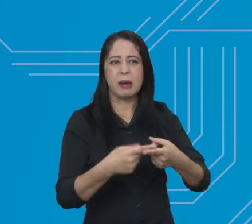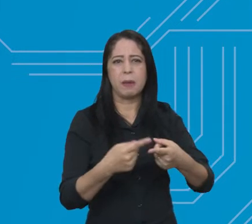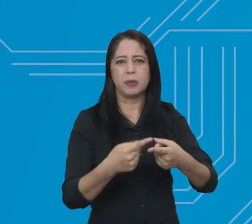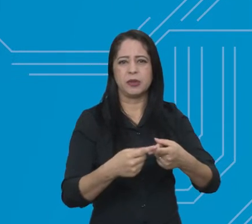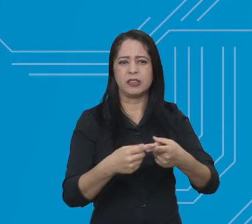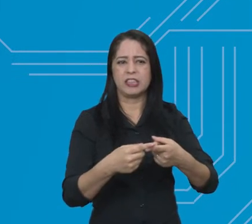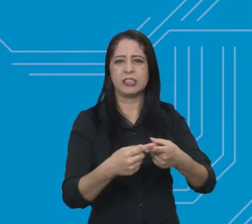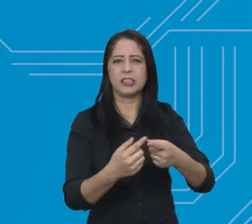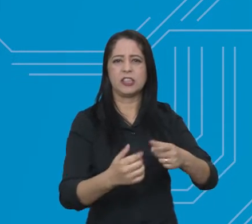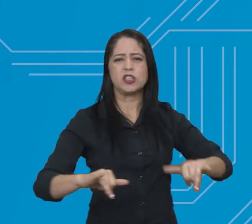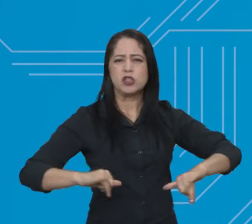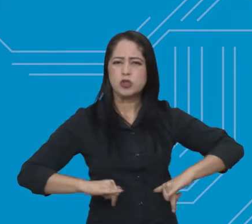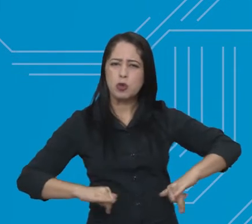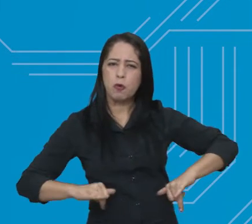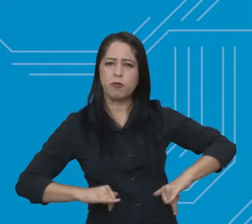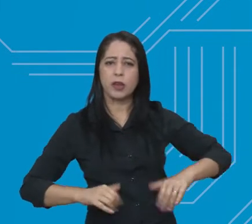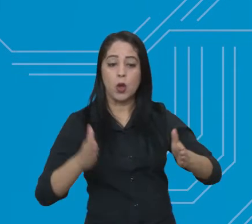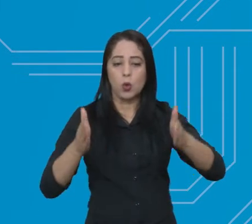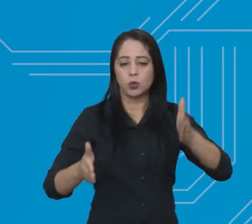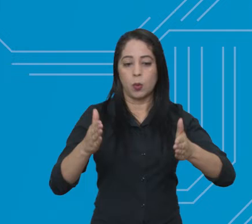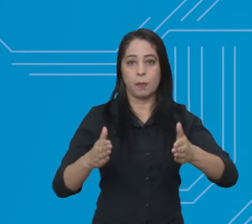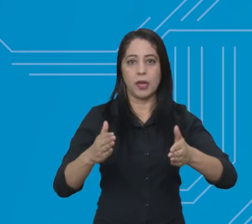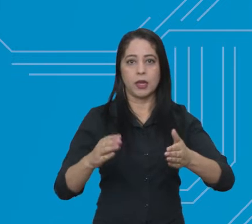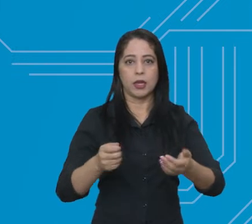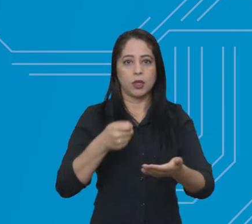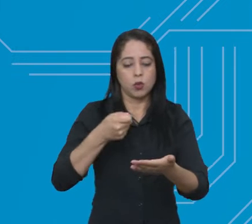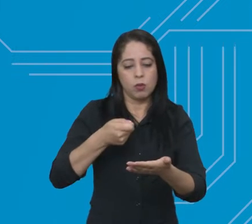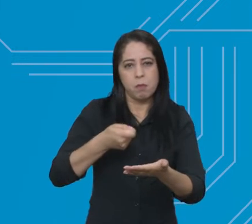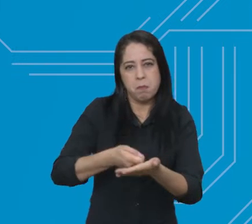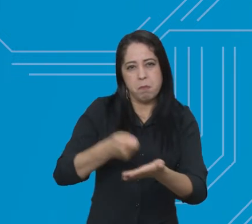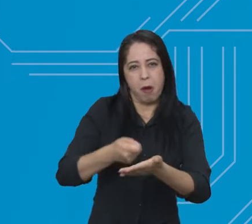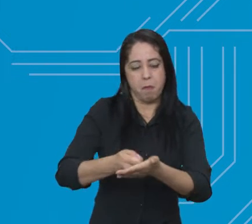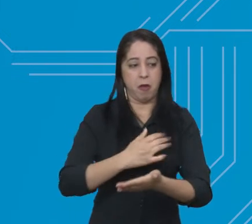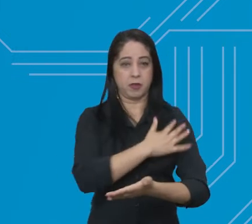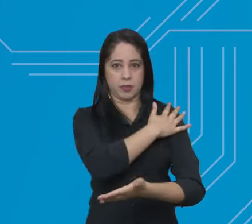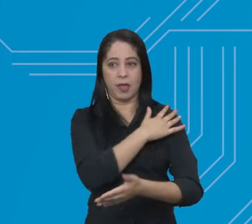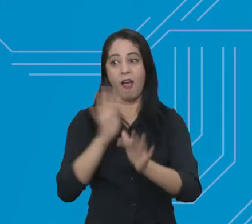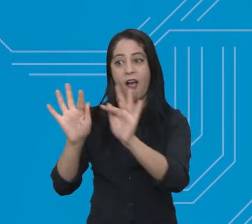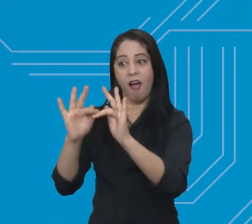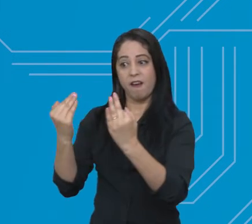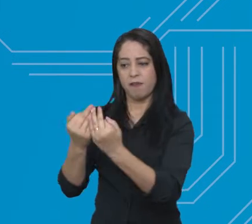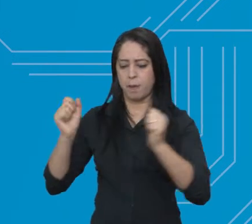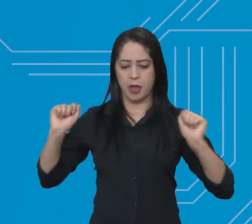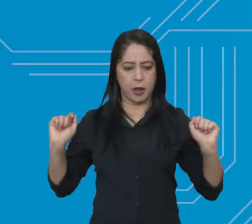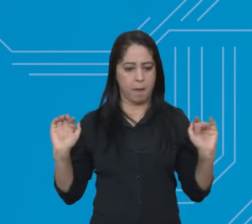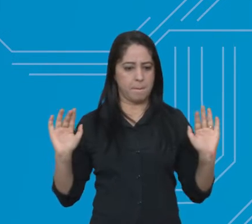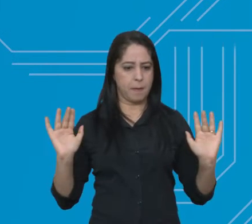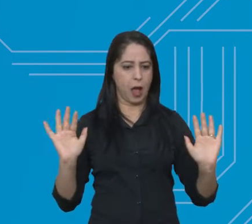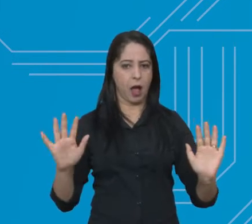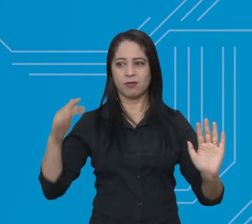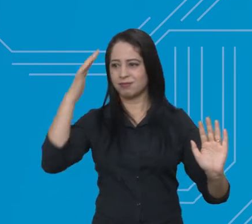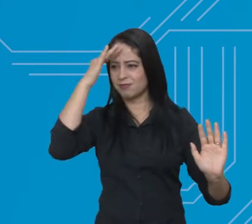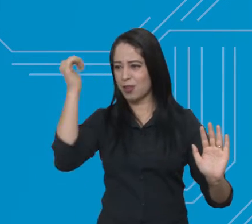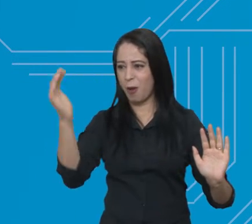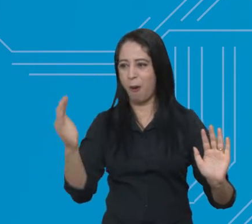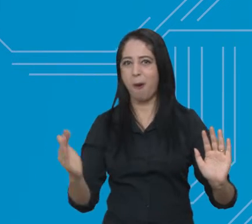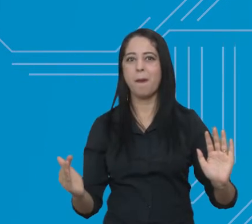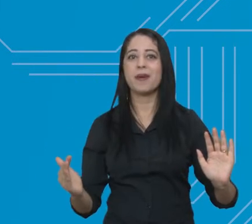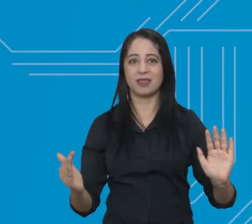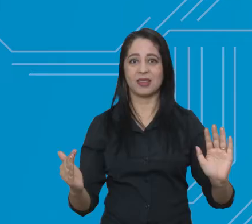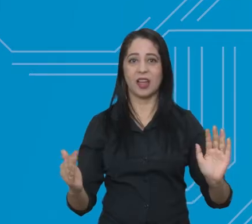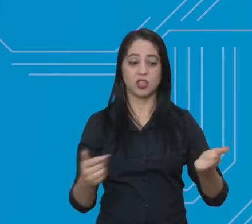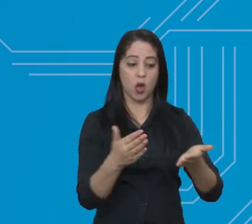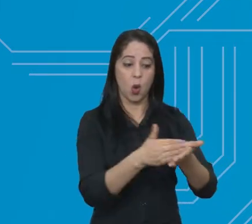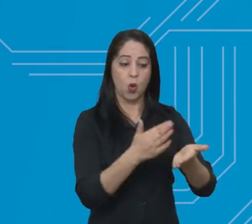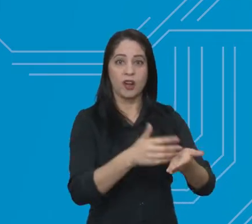foi submetido durante a ditadura militar. Familiares e amigos compareceram à cerimônia para prestigiar a 7ª